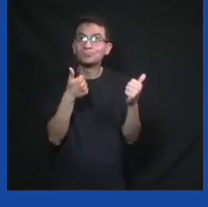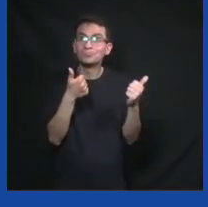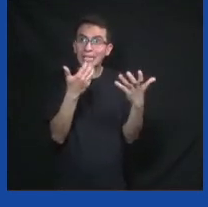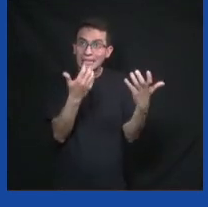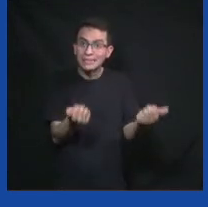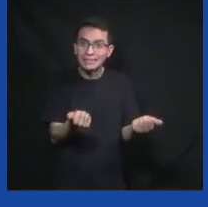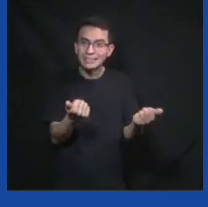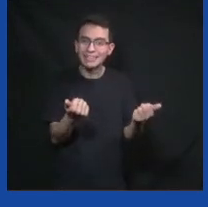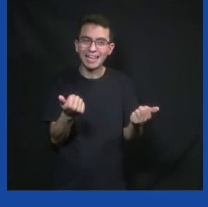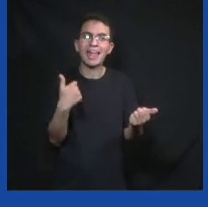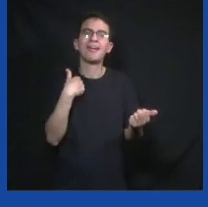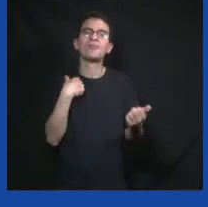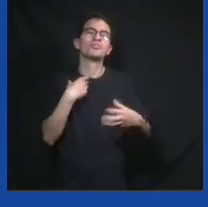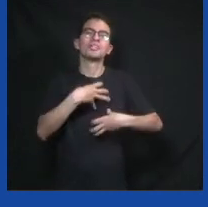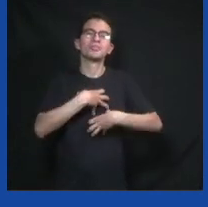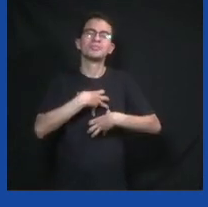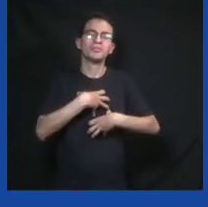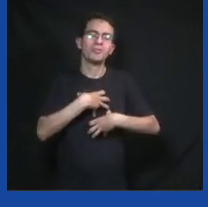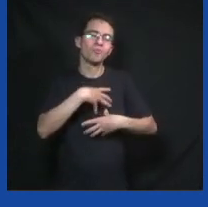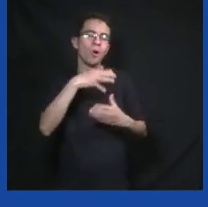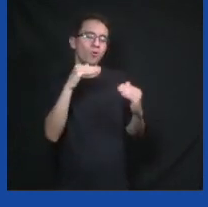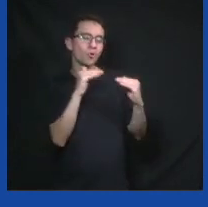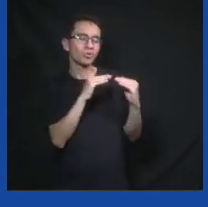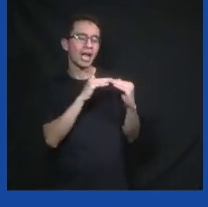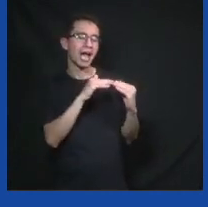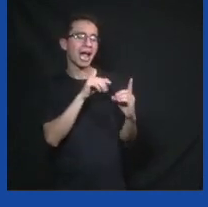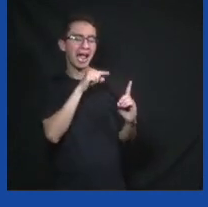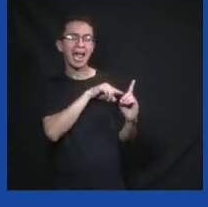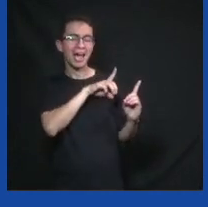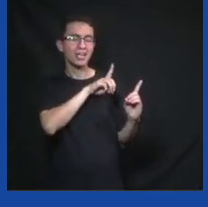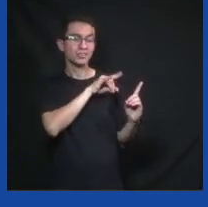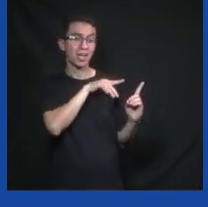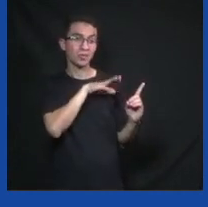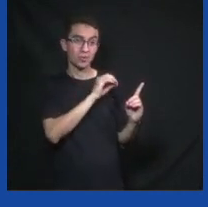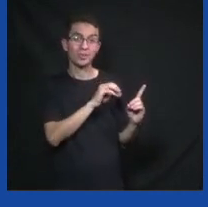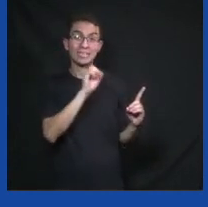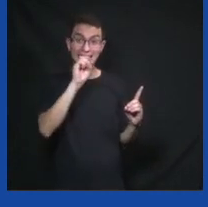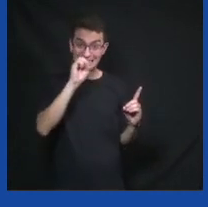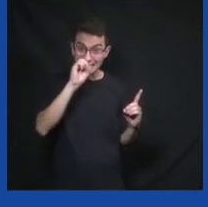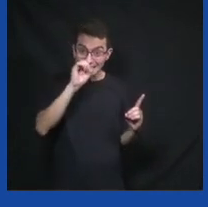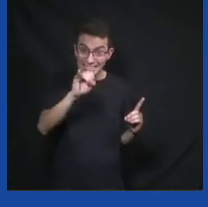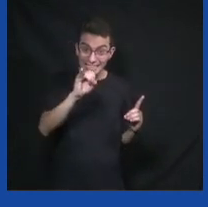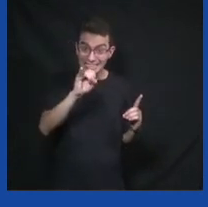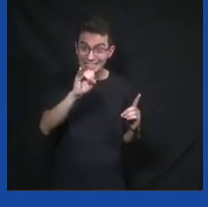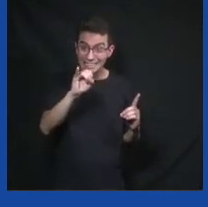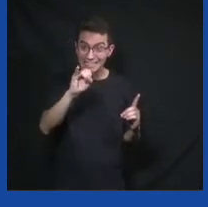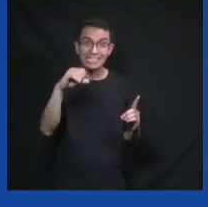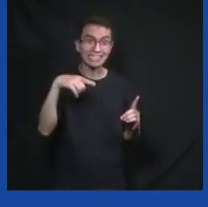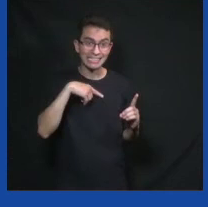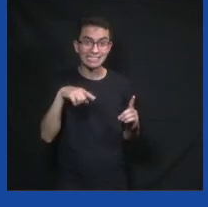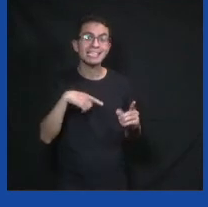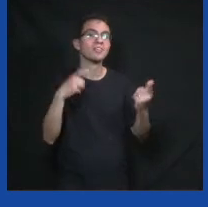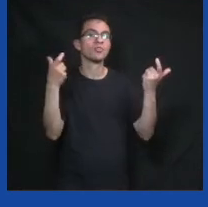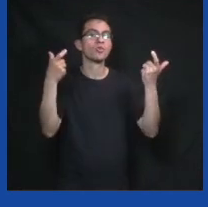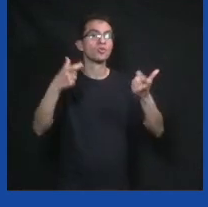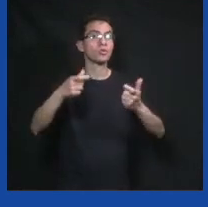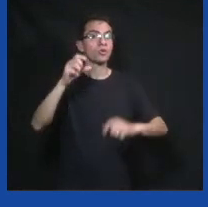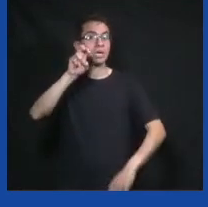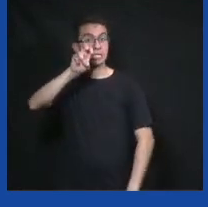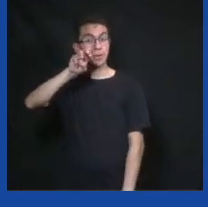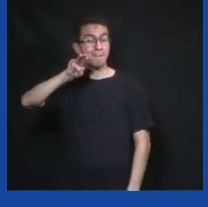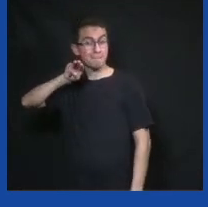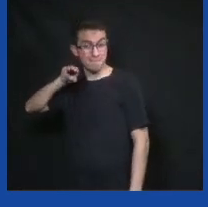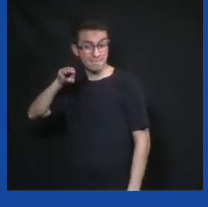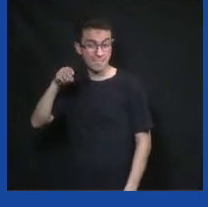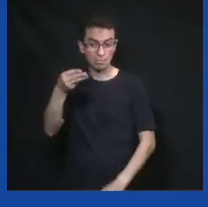com a fala do Diego. Se existe um portal, que tem 5 milhões de